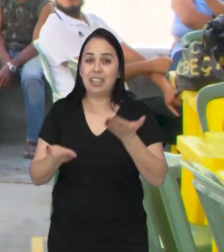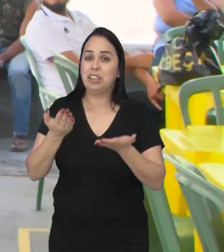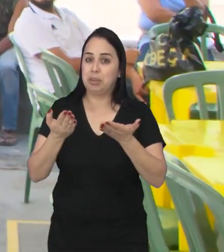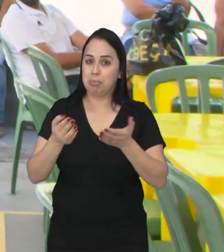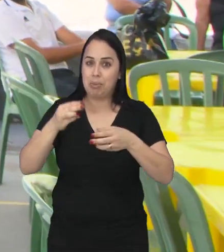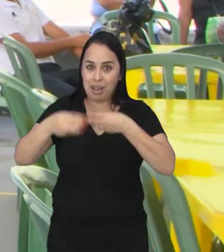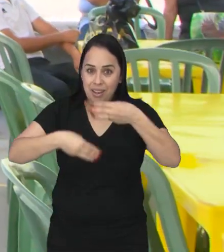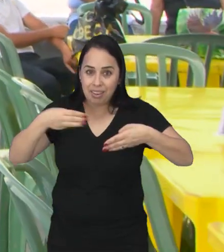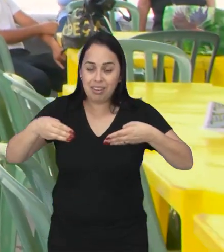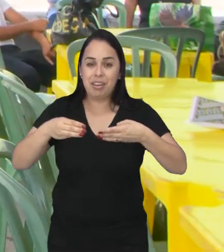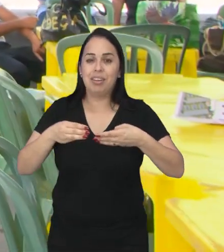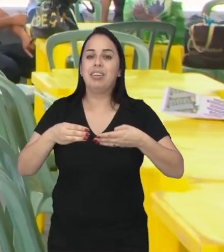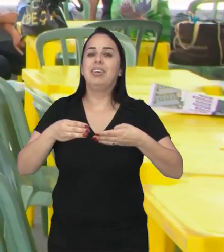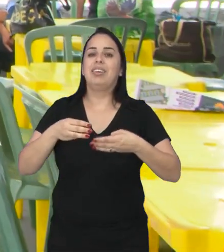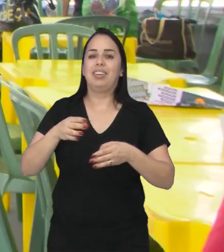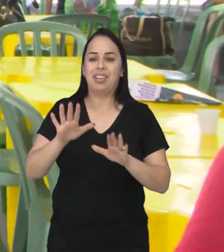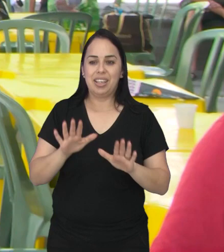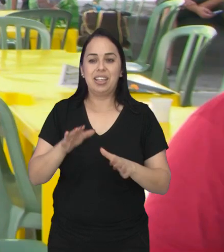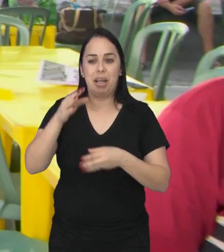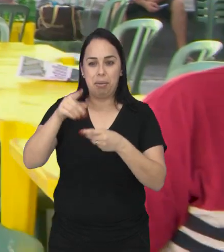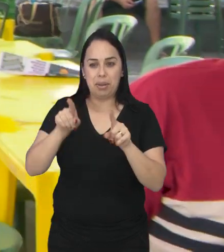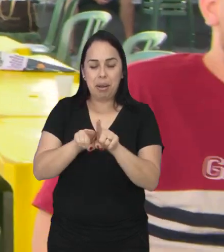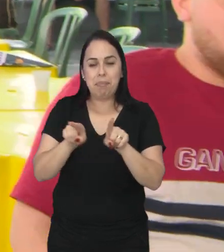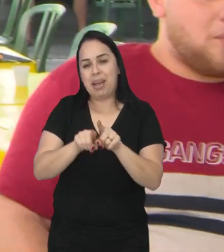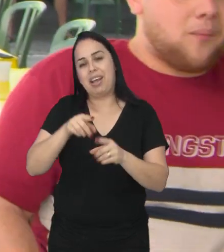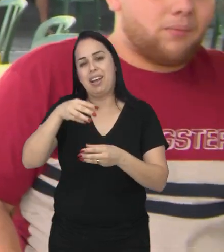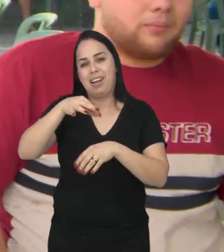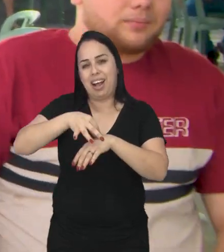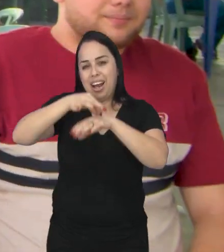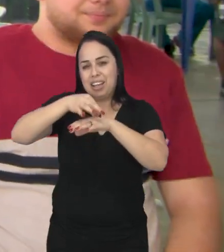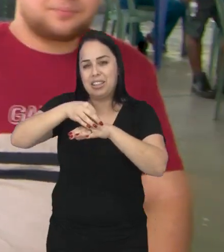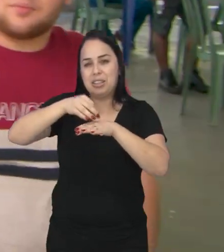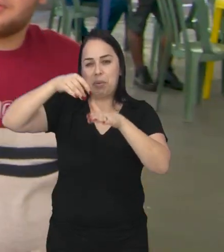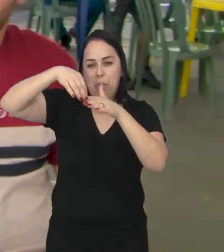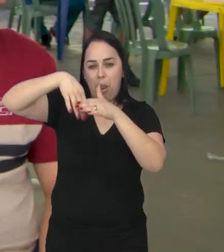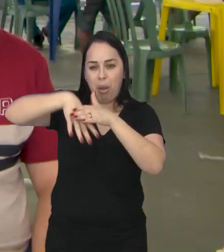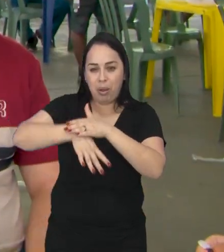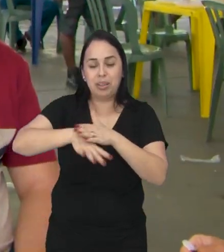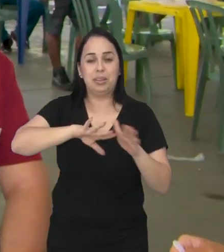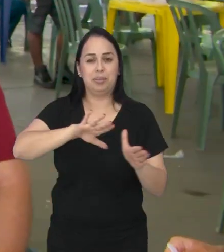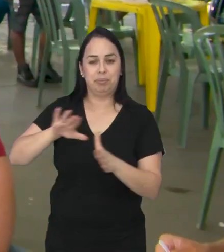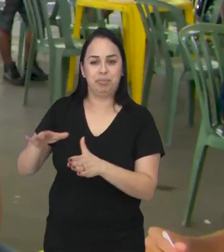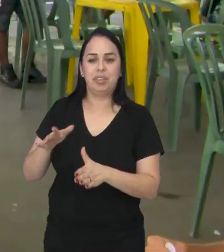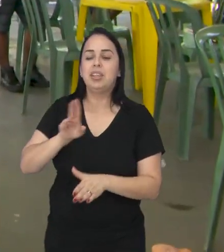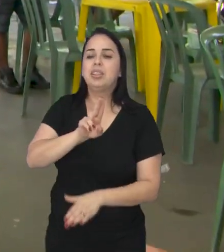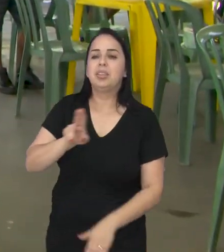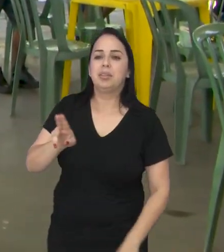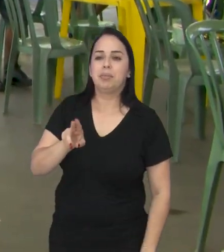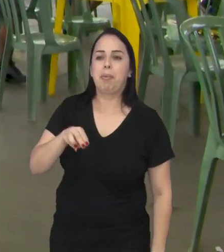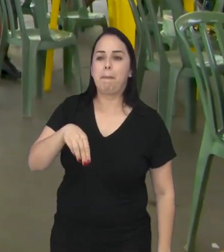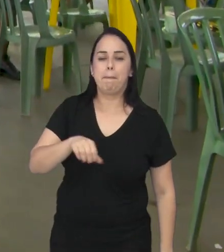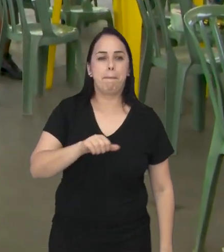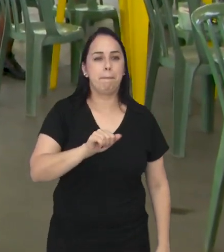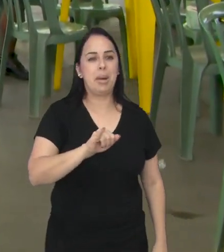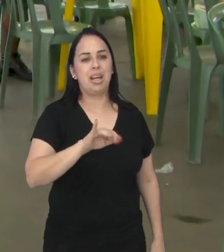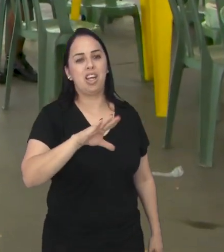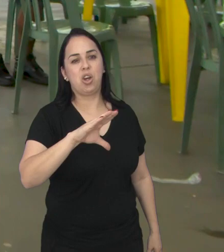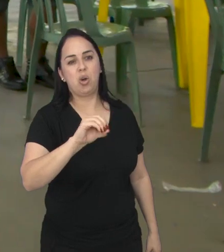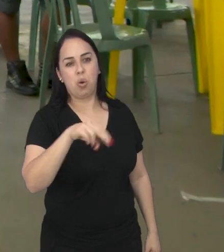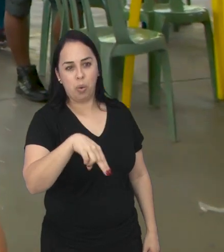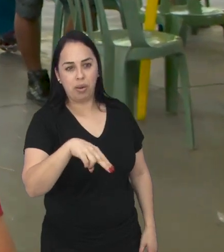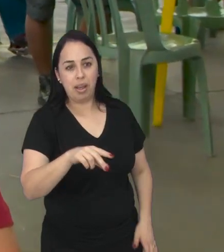macarrão meia tonelada de carne moída O povo tá gostando hein vamos perguntar para o pessoal aqui que eles estão achando Como que é seu